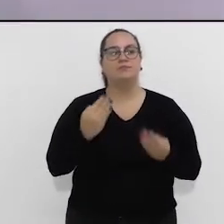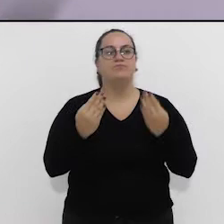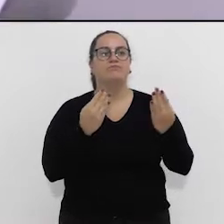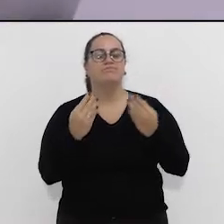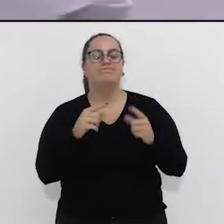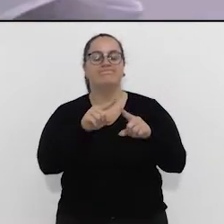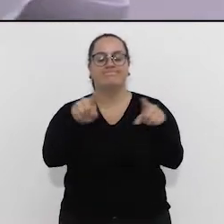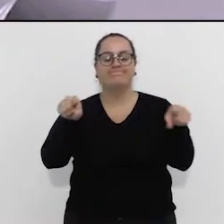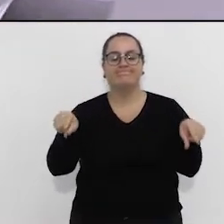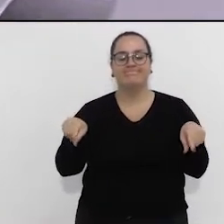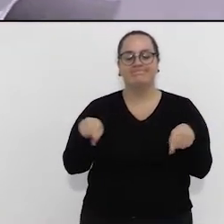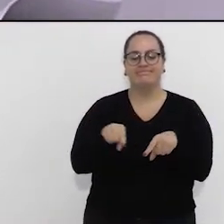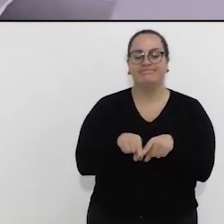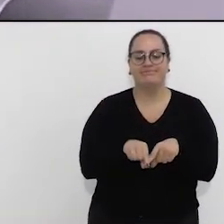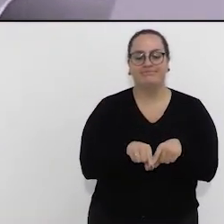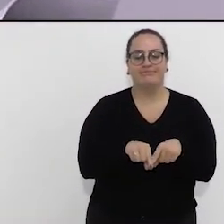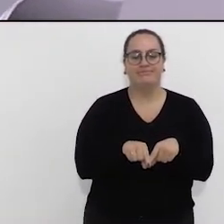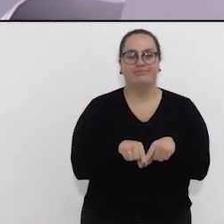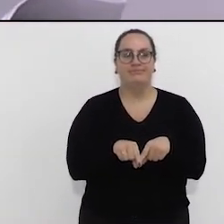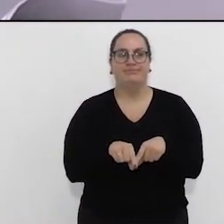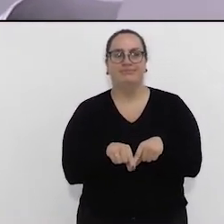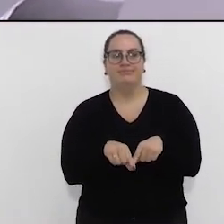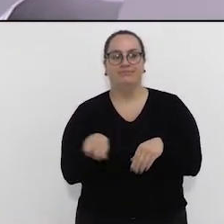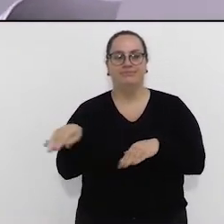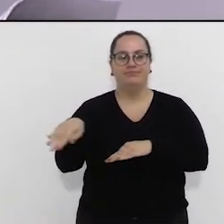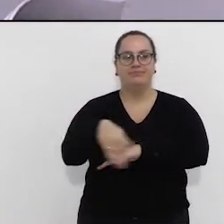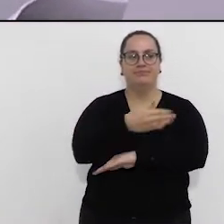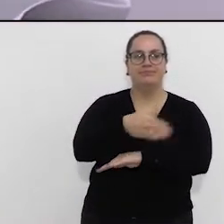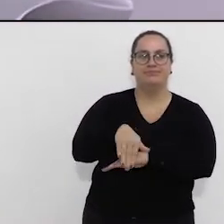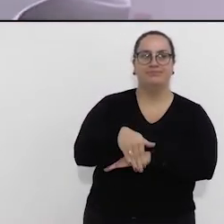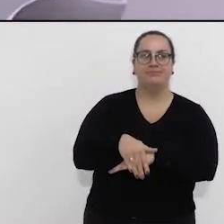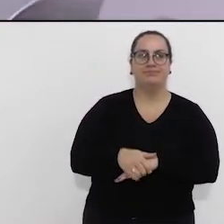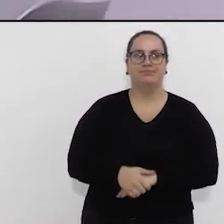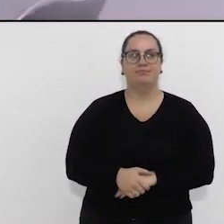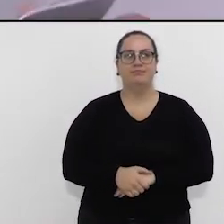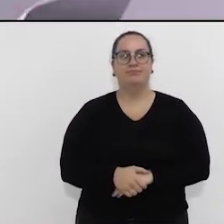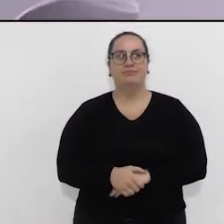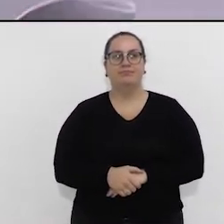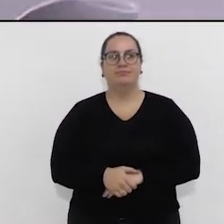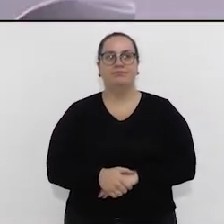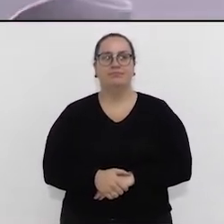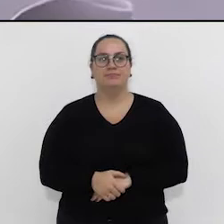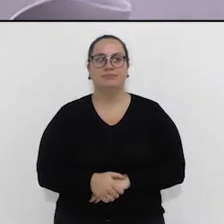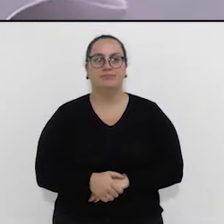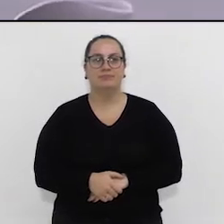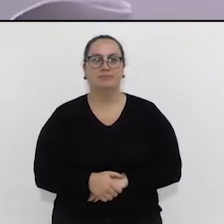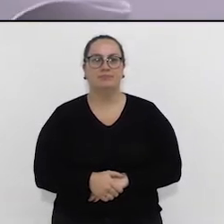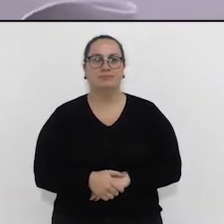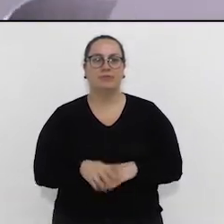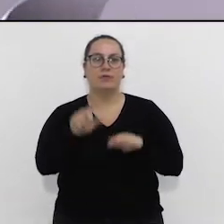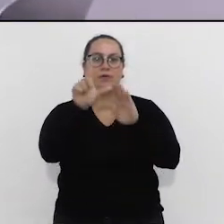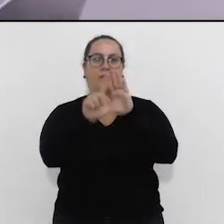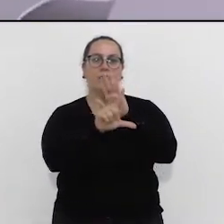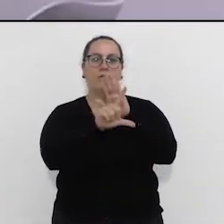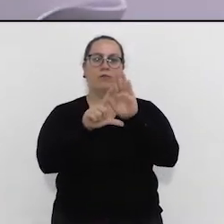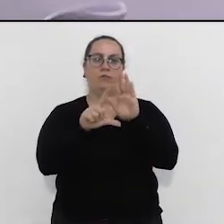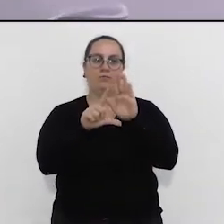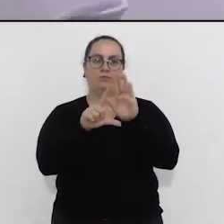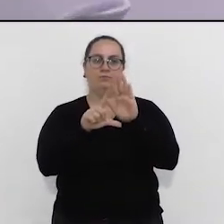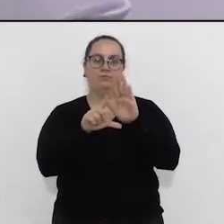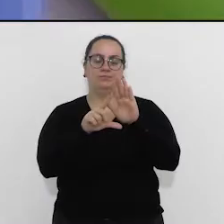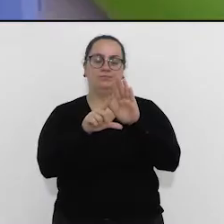infraestrutura urbana Qual a sua opinião a respeito da atual lei municipal de